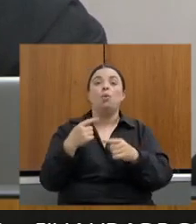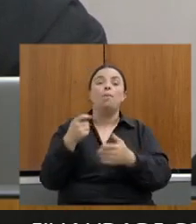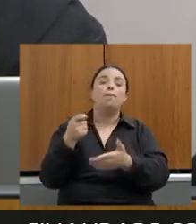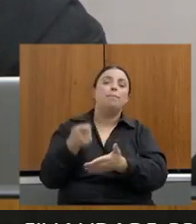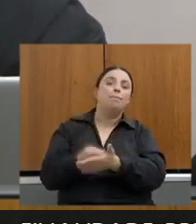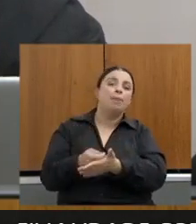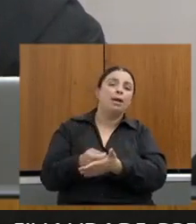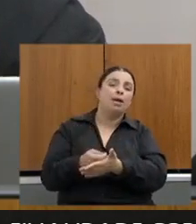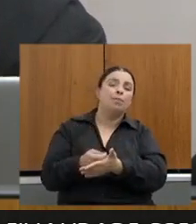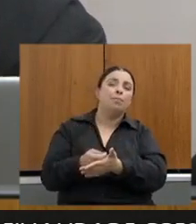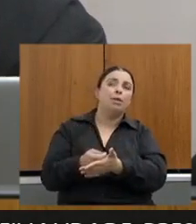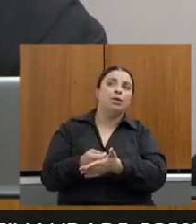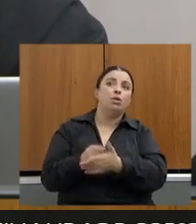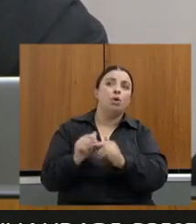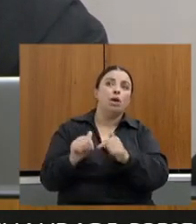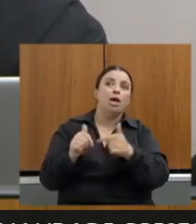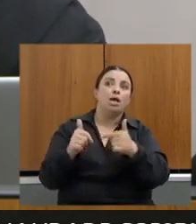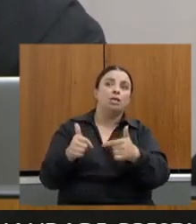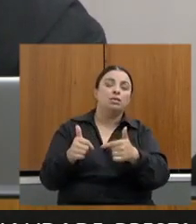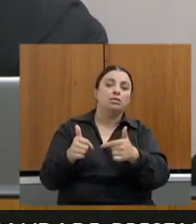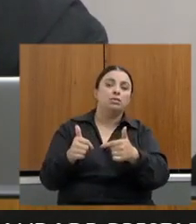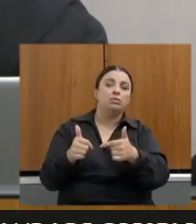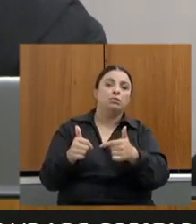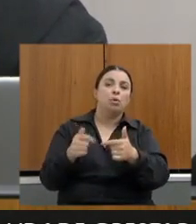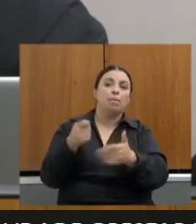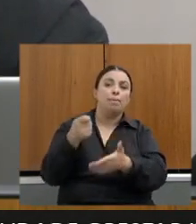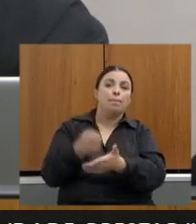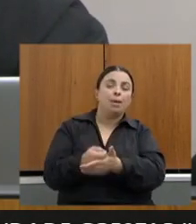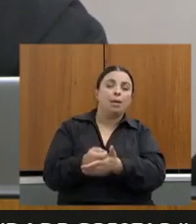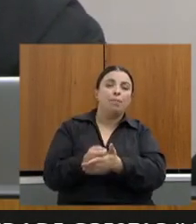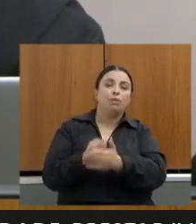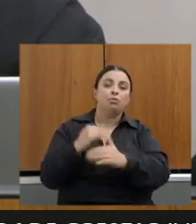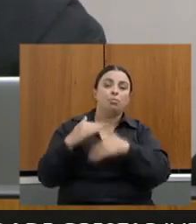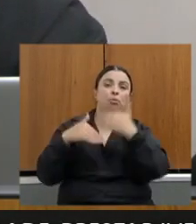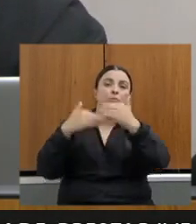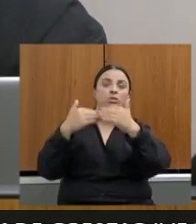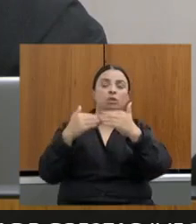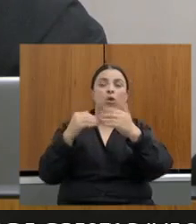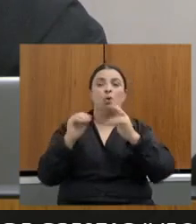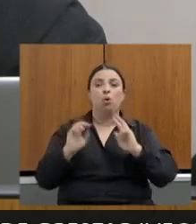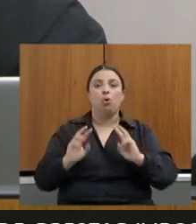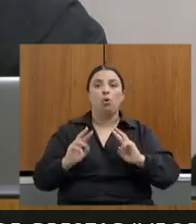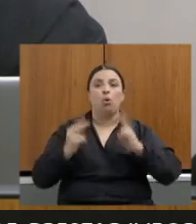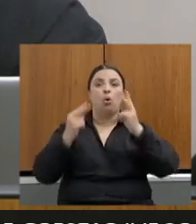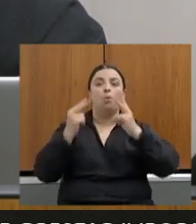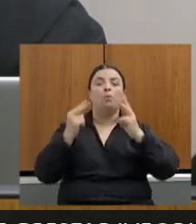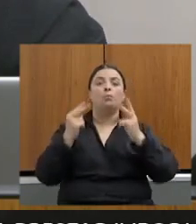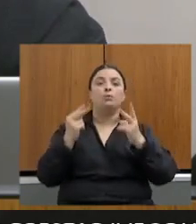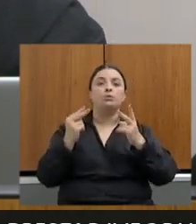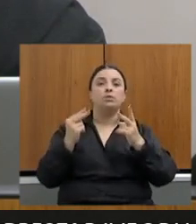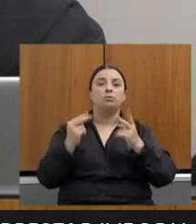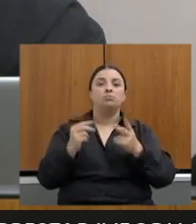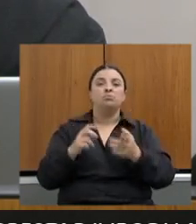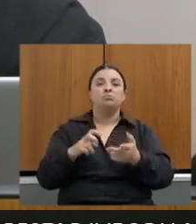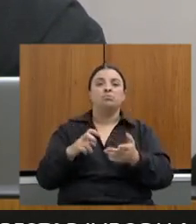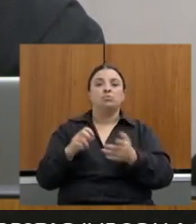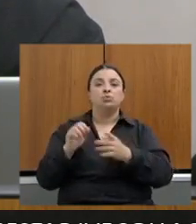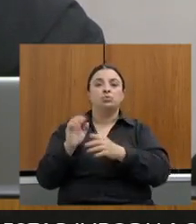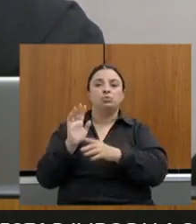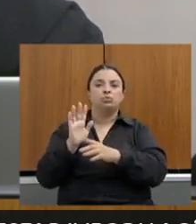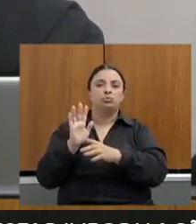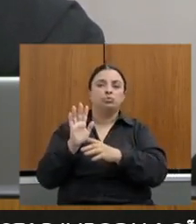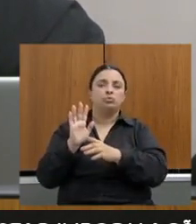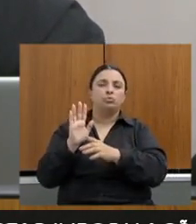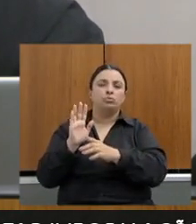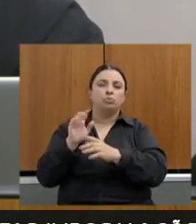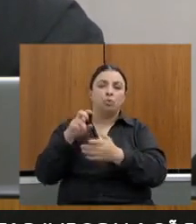Promoção e ou progressão promoção e ou progressão devido aos policiais penais e o sócio cativo que